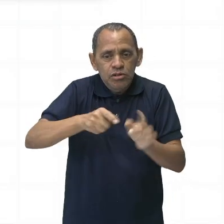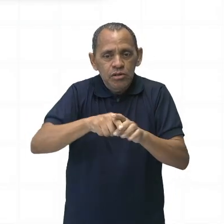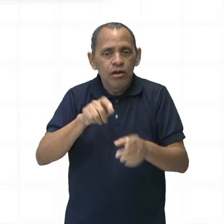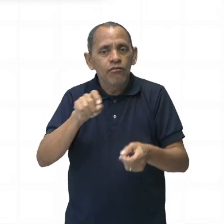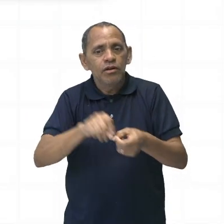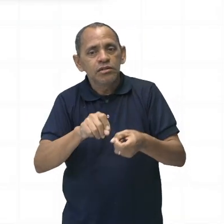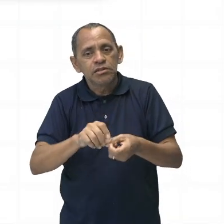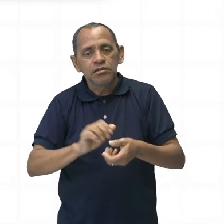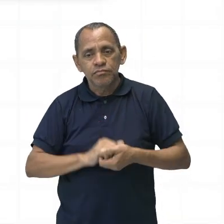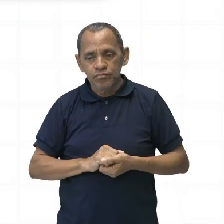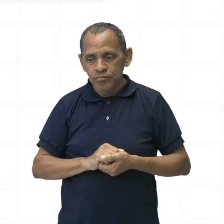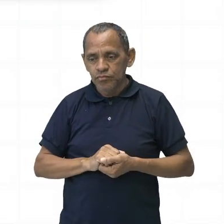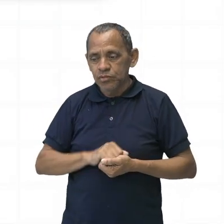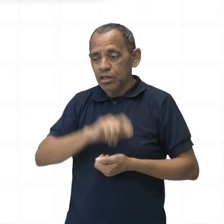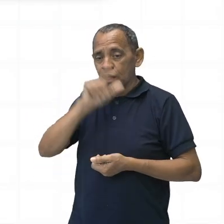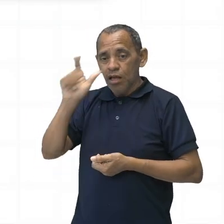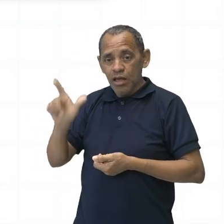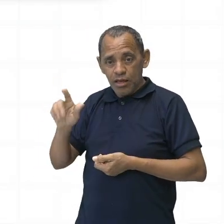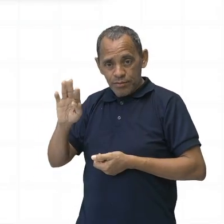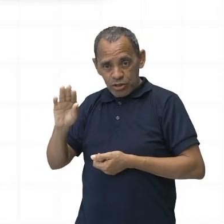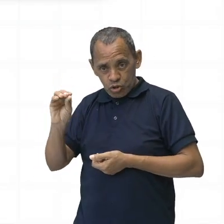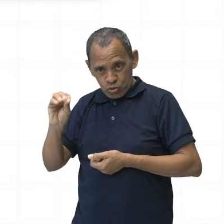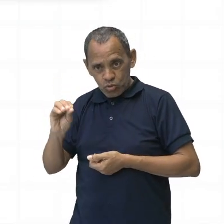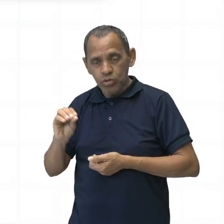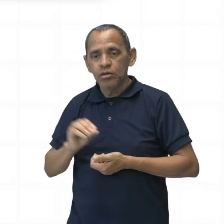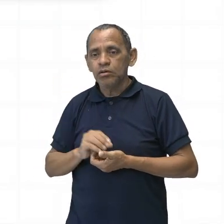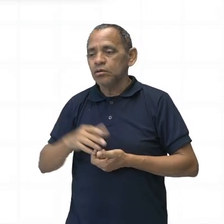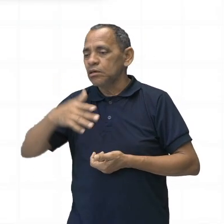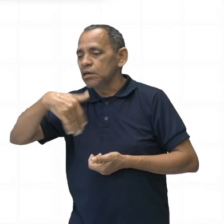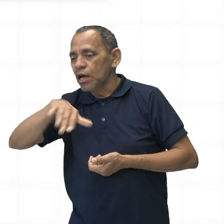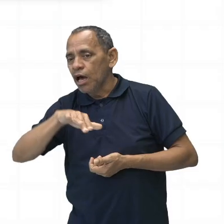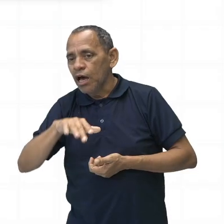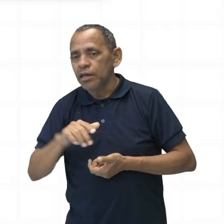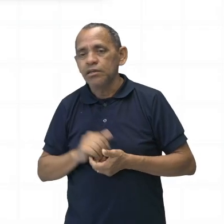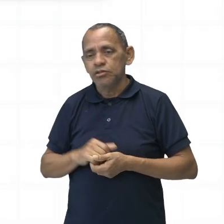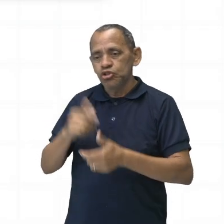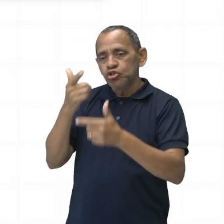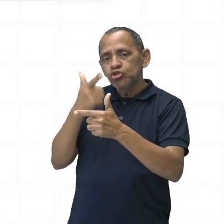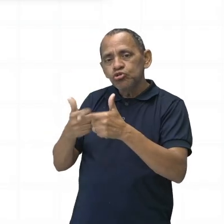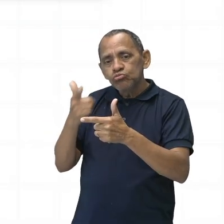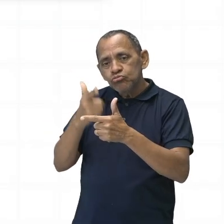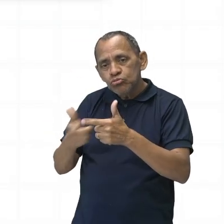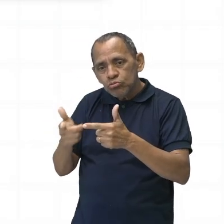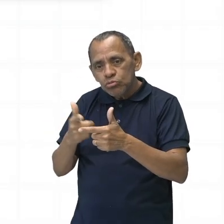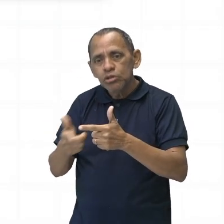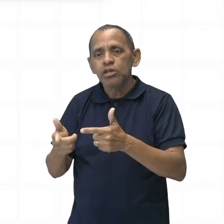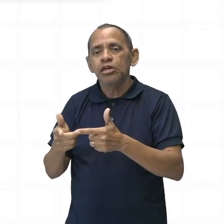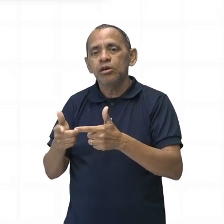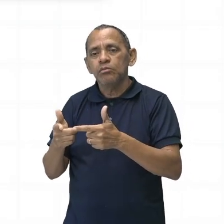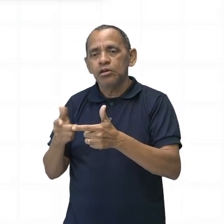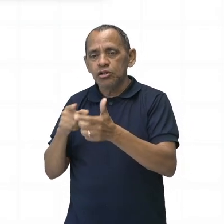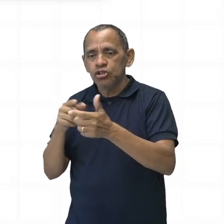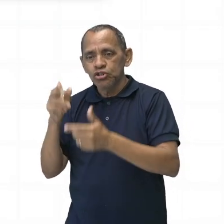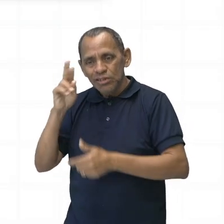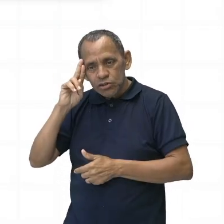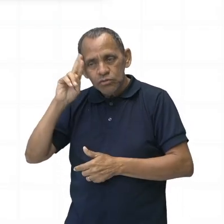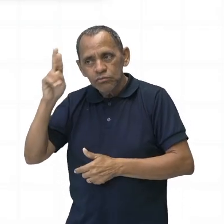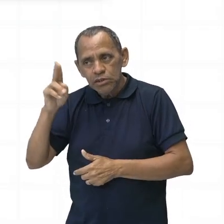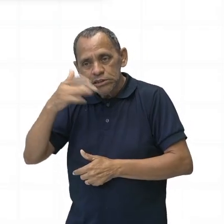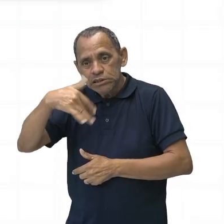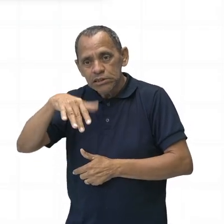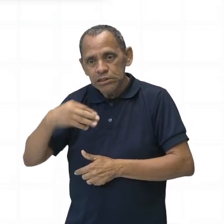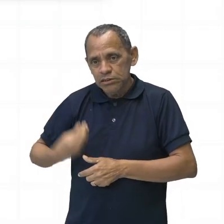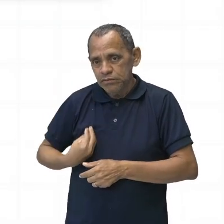vida, ok? Então, vai problematizar como é que, de repente, determinadas